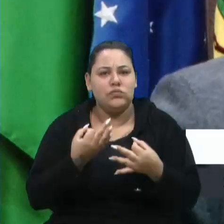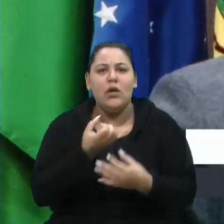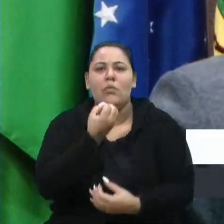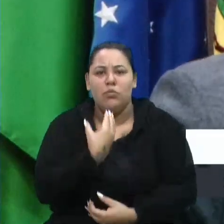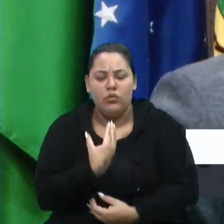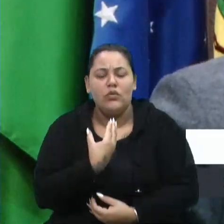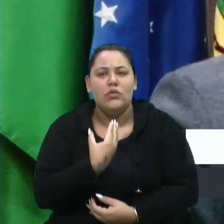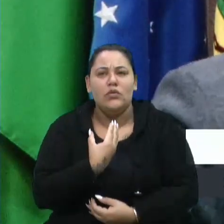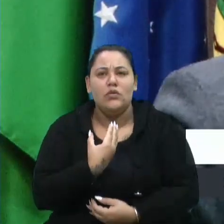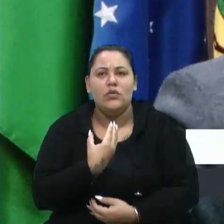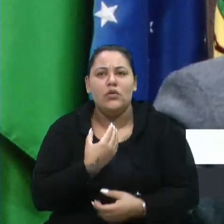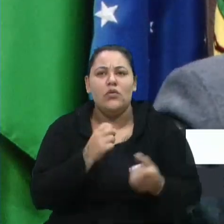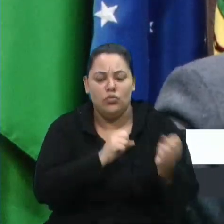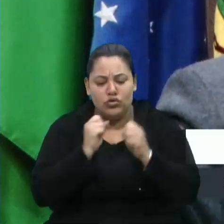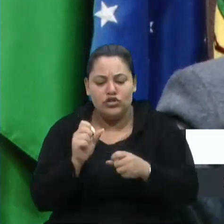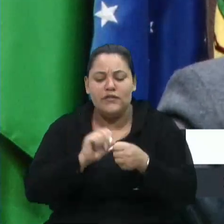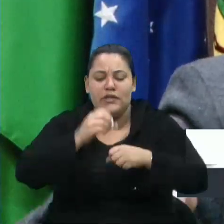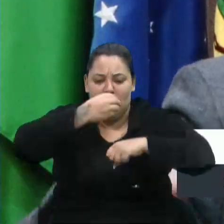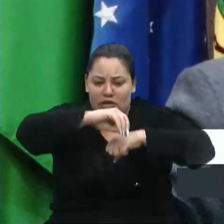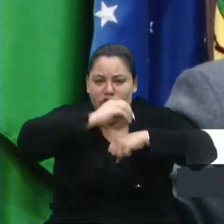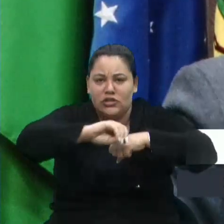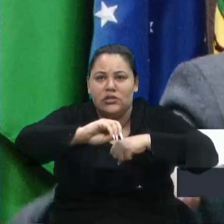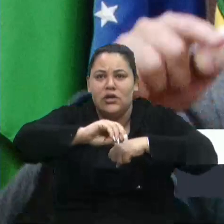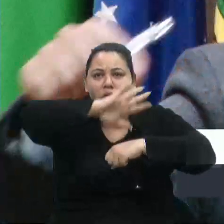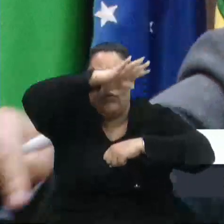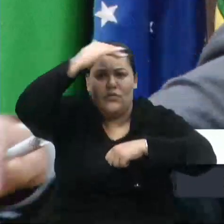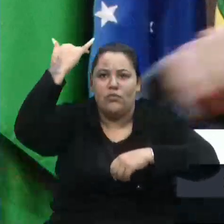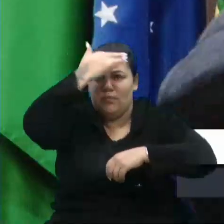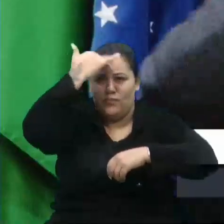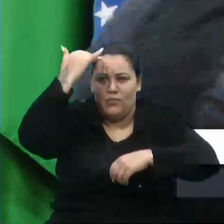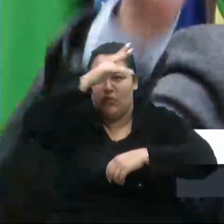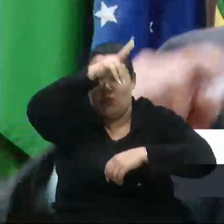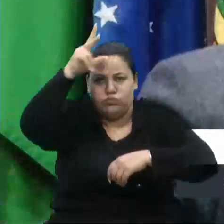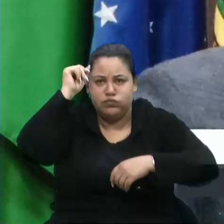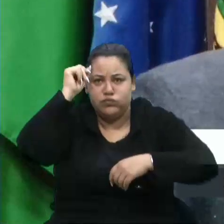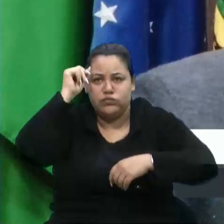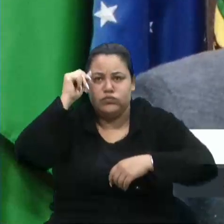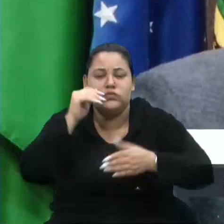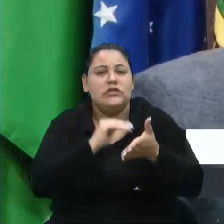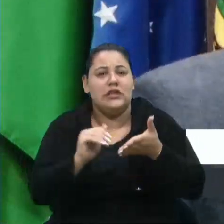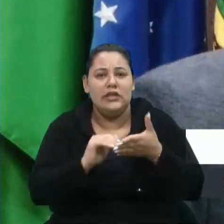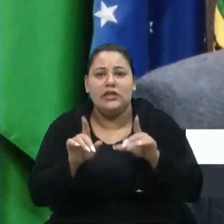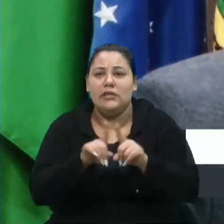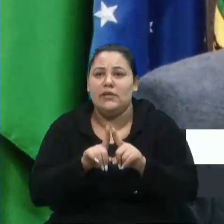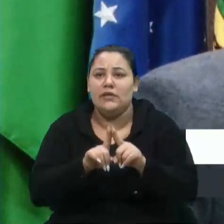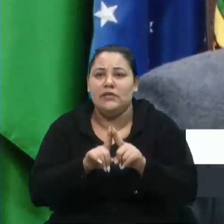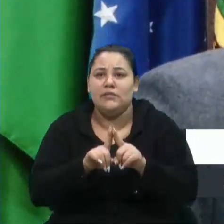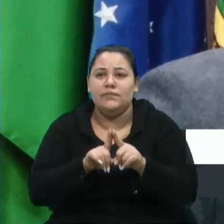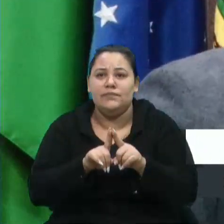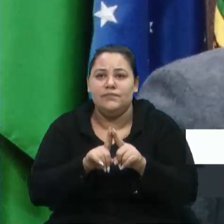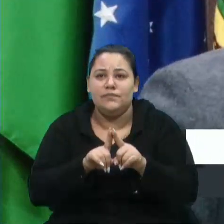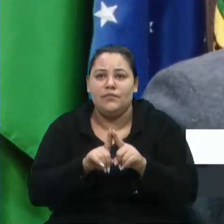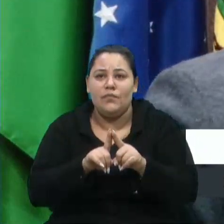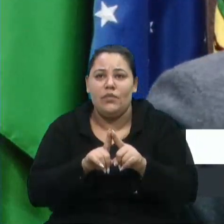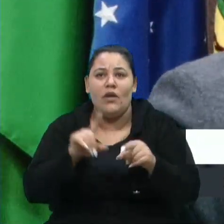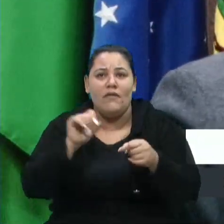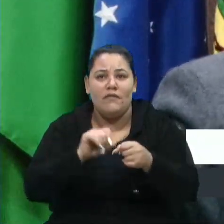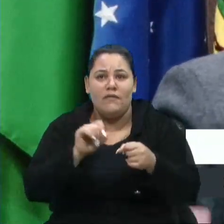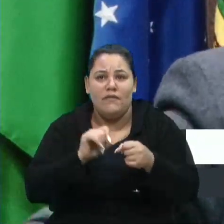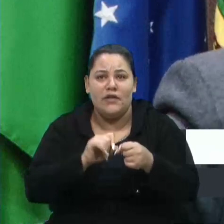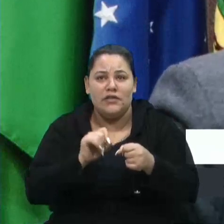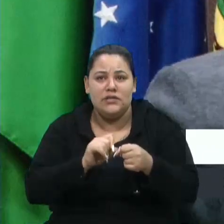essa sugestão para o prefeito da secretária de forma transparente ó fazer um uma circulação aí de uma semana nos